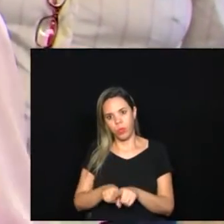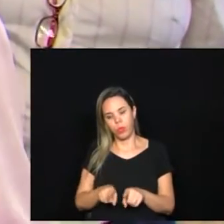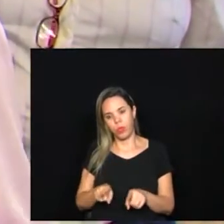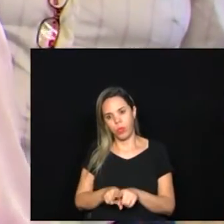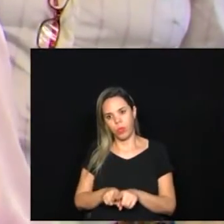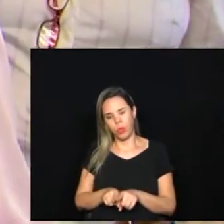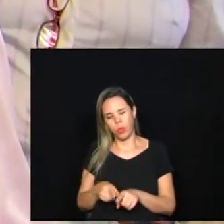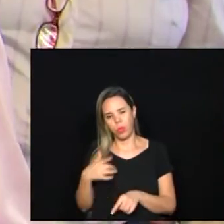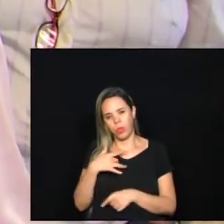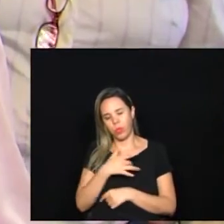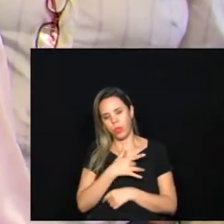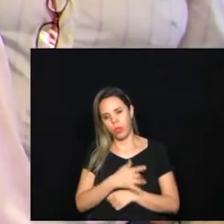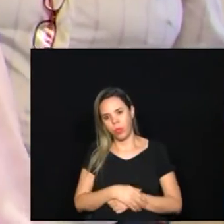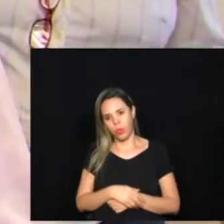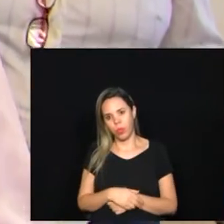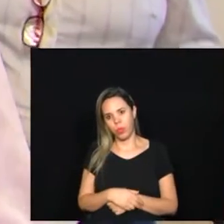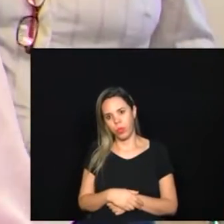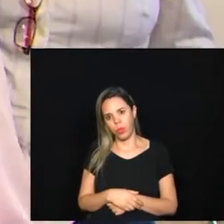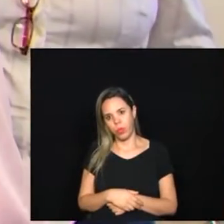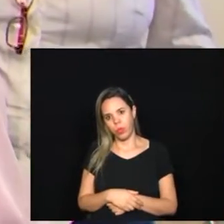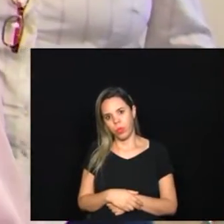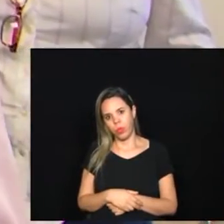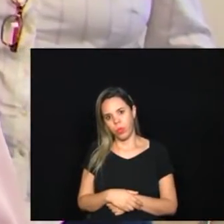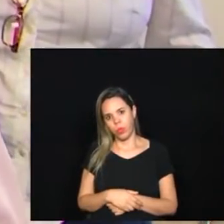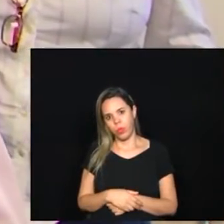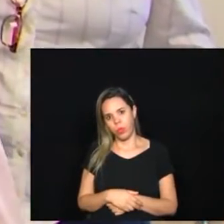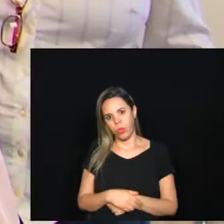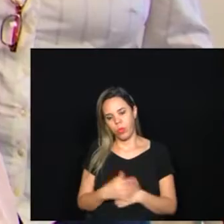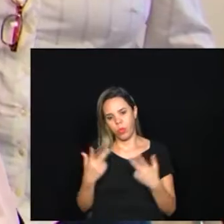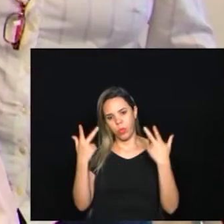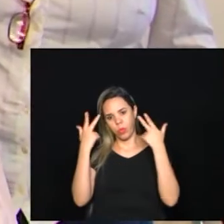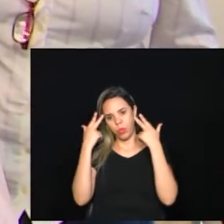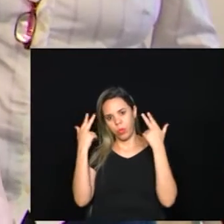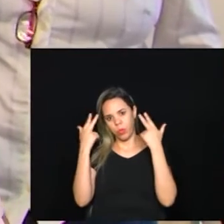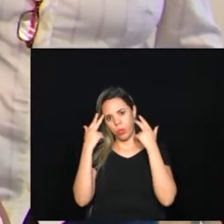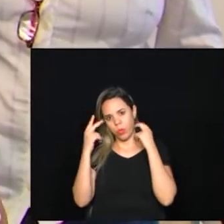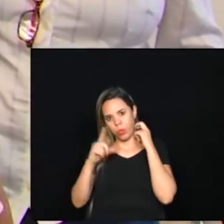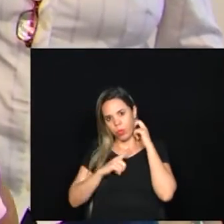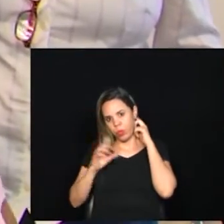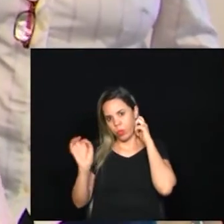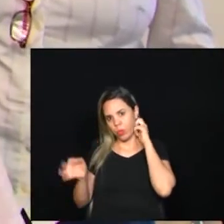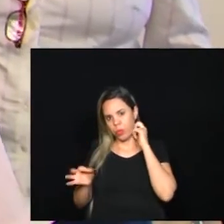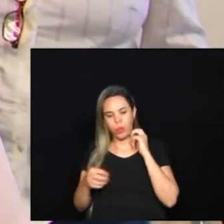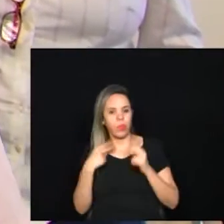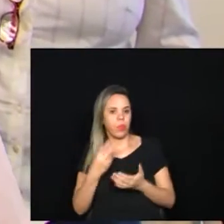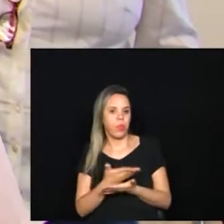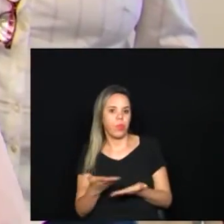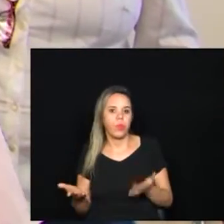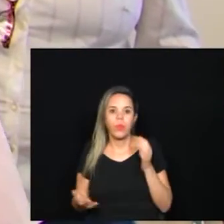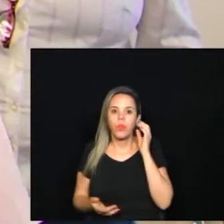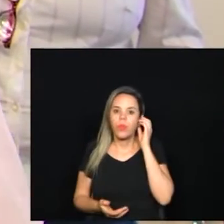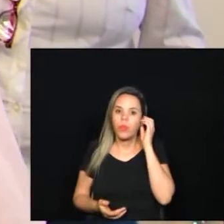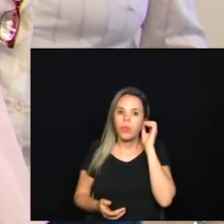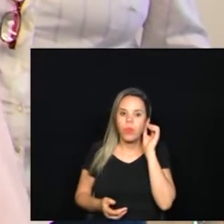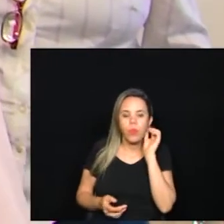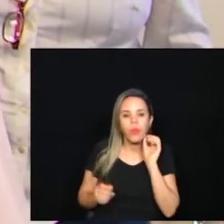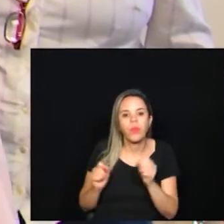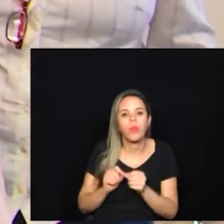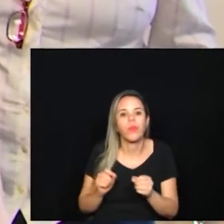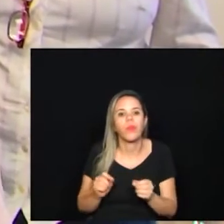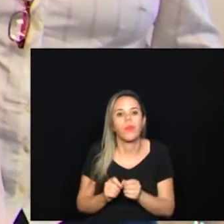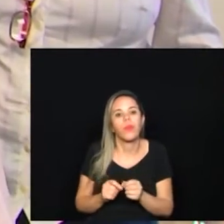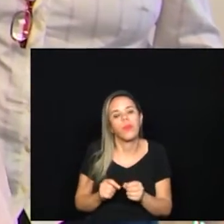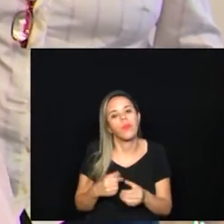da área da saúde. E esse rito é normal, tenho certeza que os vereadores fará, como